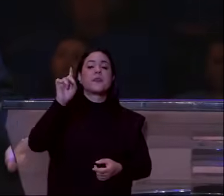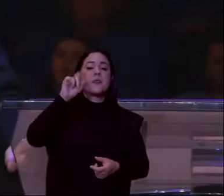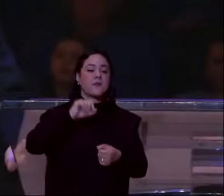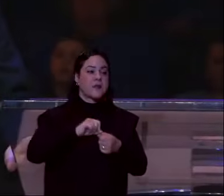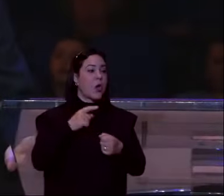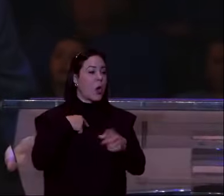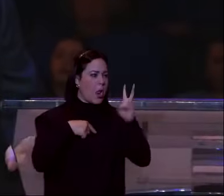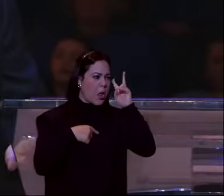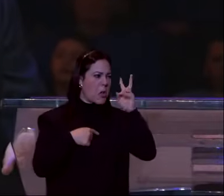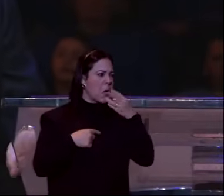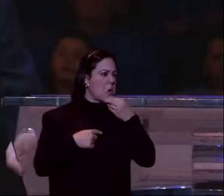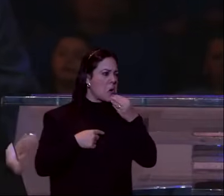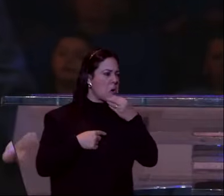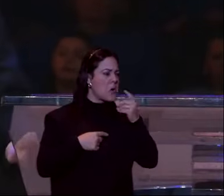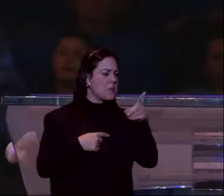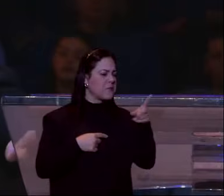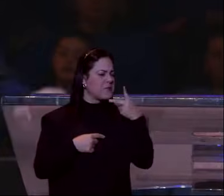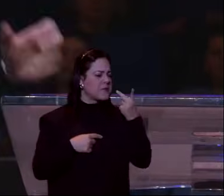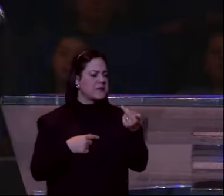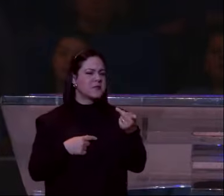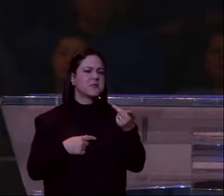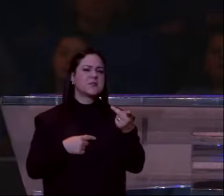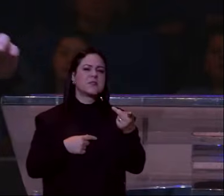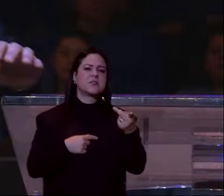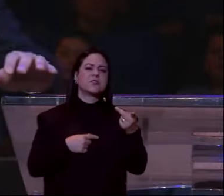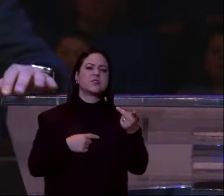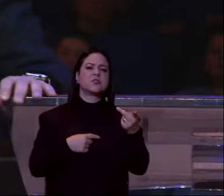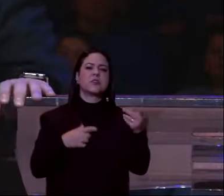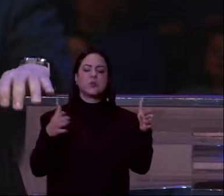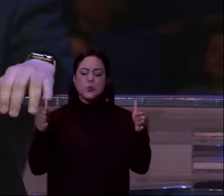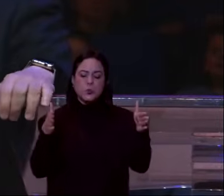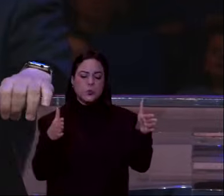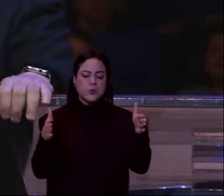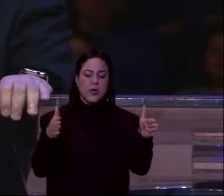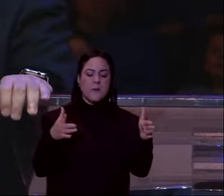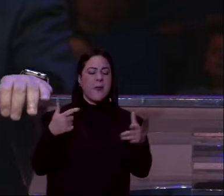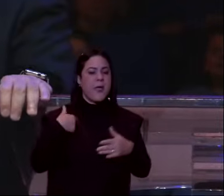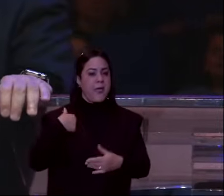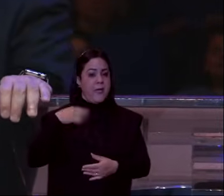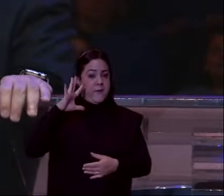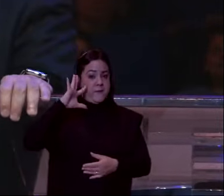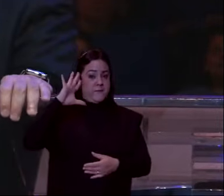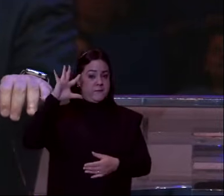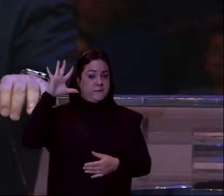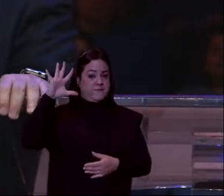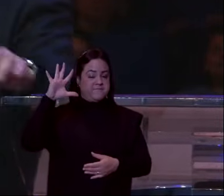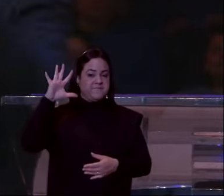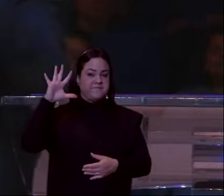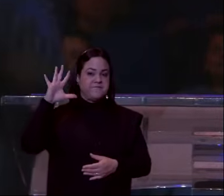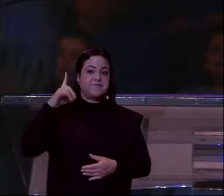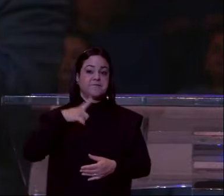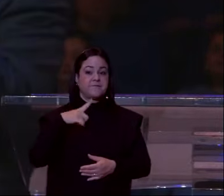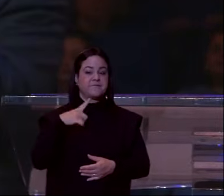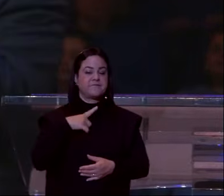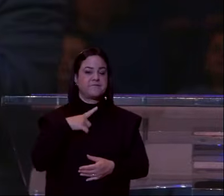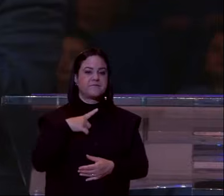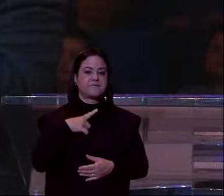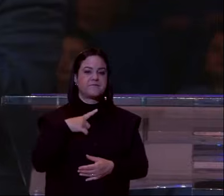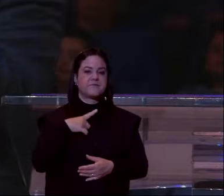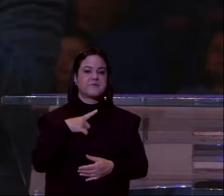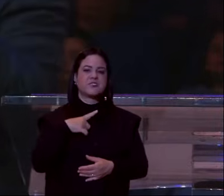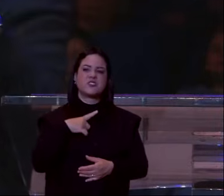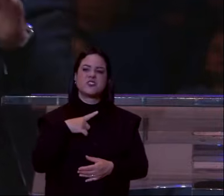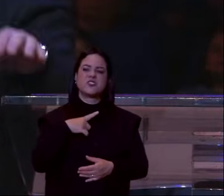eu me lembro de um senhor ali falando, disse assim: olha, durante algum tempo eu imaginava que eu tinha uma